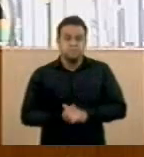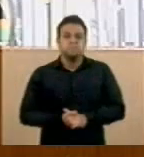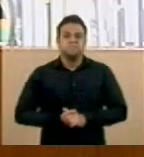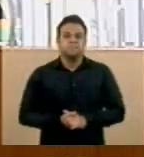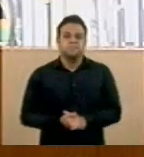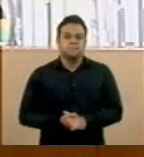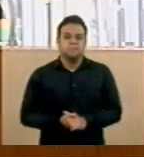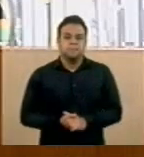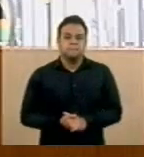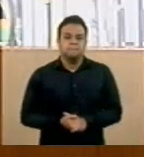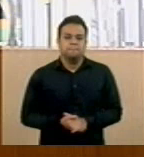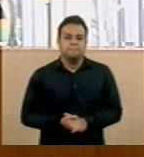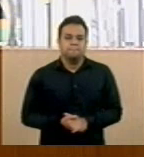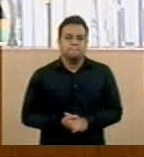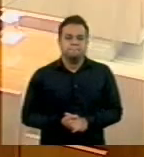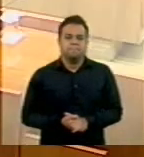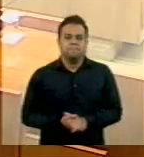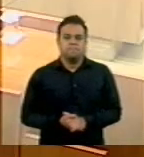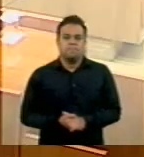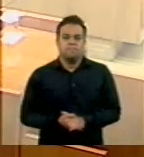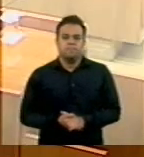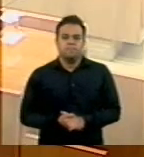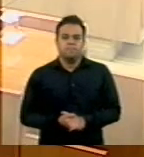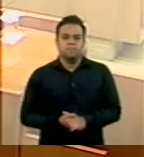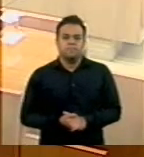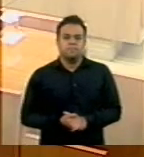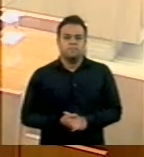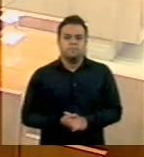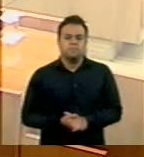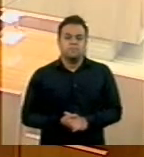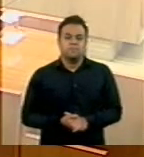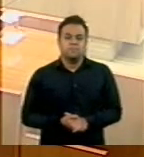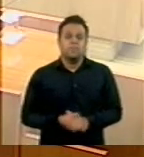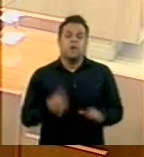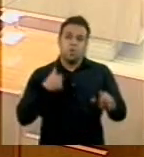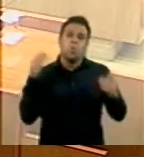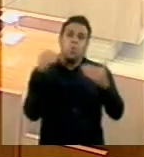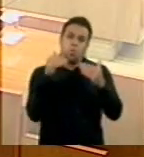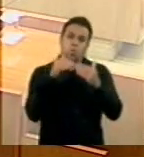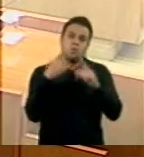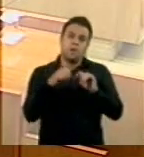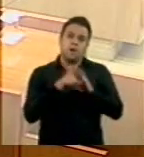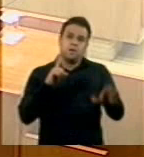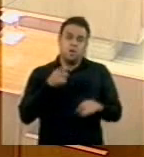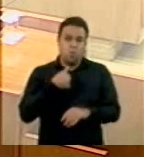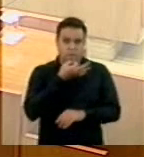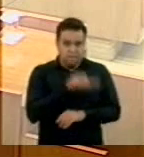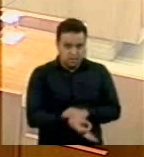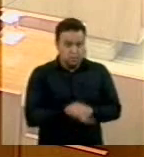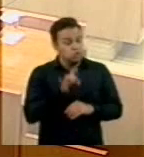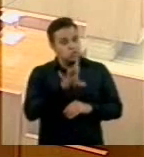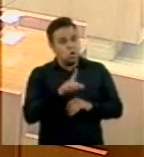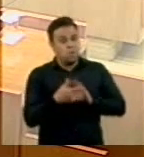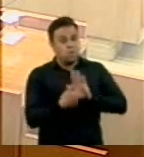Excelência. Eu concordo plenamente, só como foi citado no meu comentário, eu gostaria de